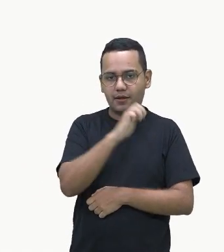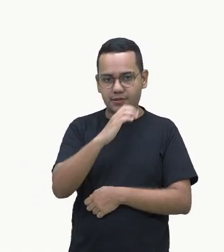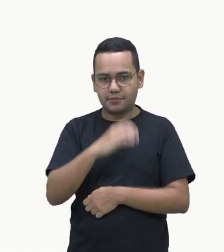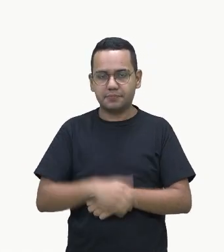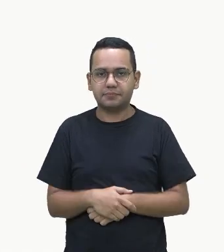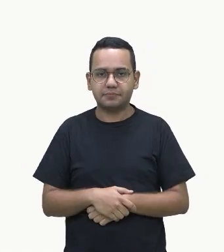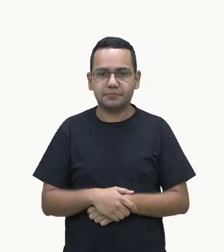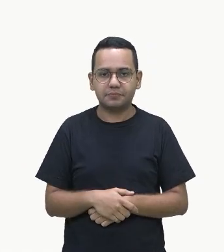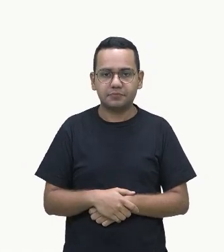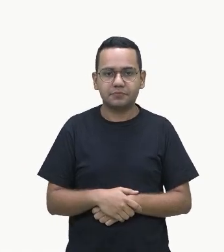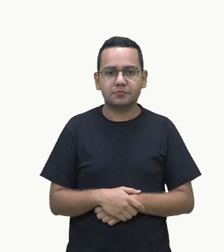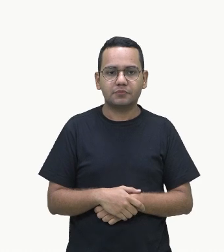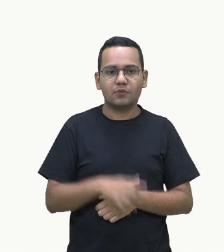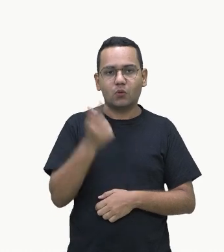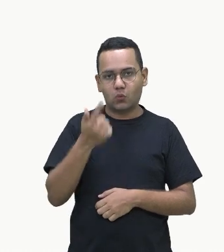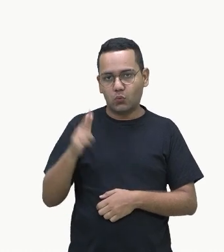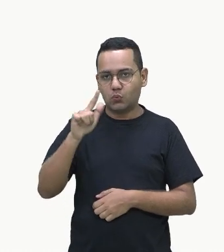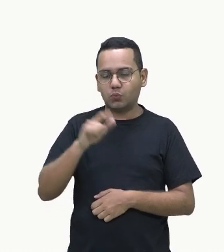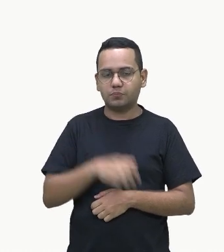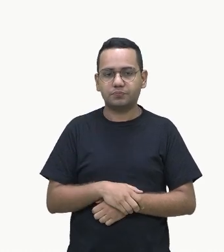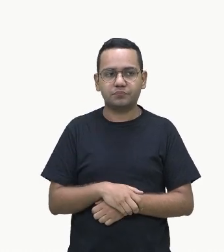Temos o triângulo